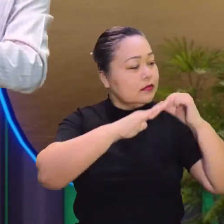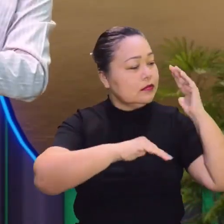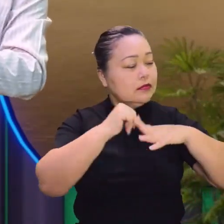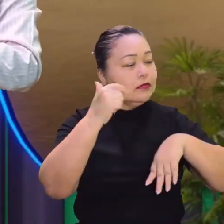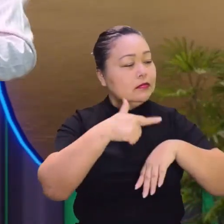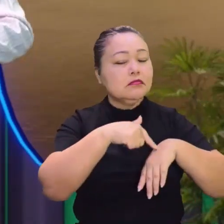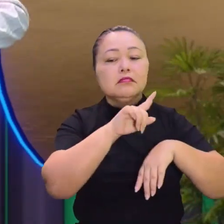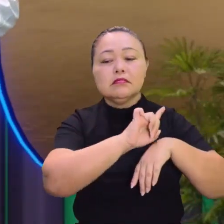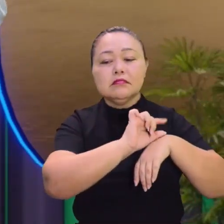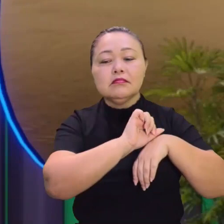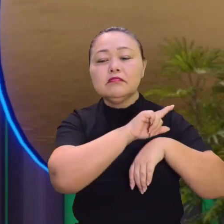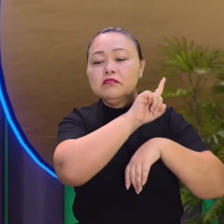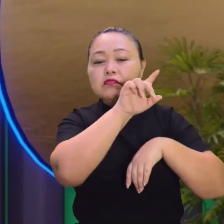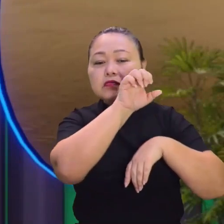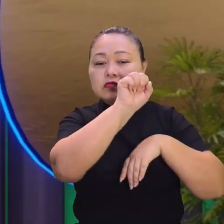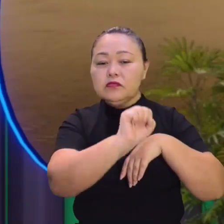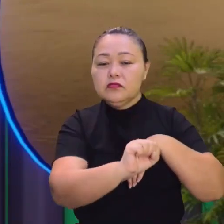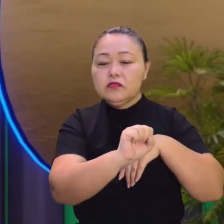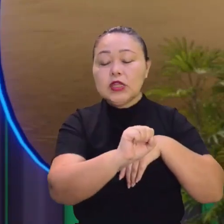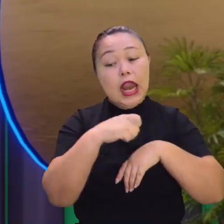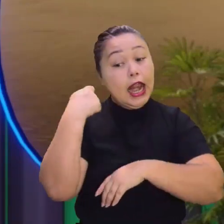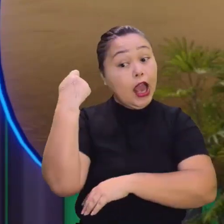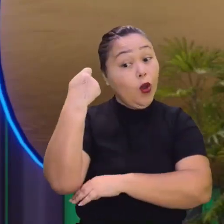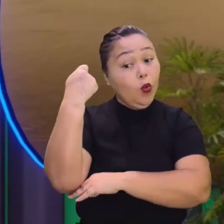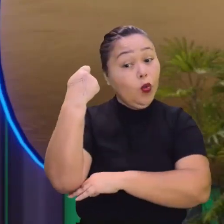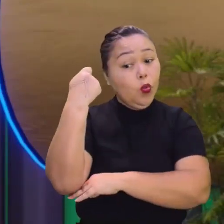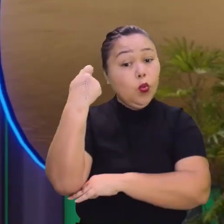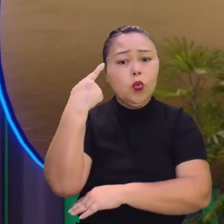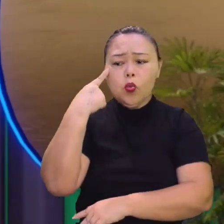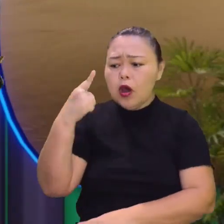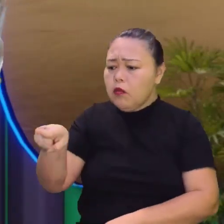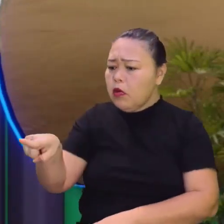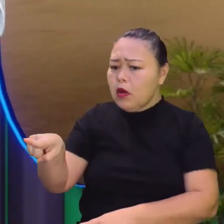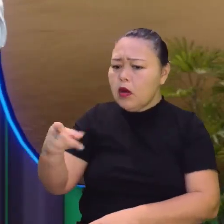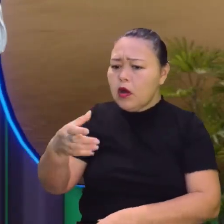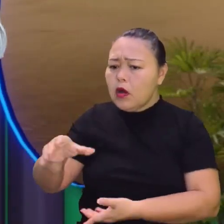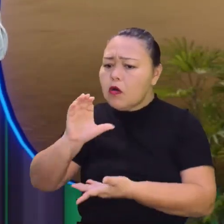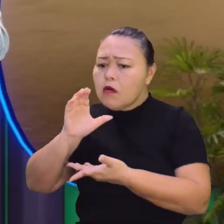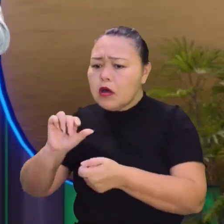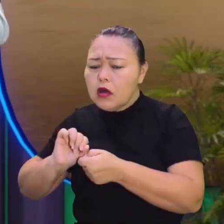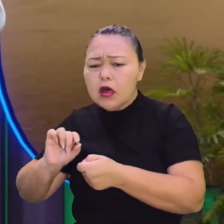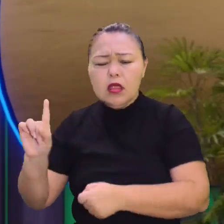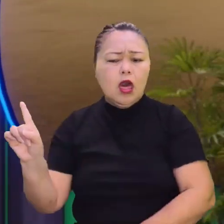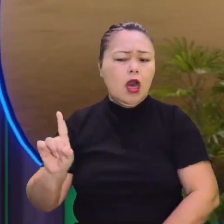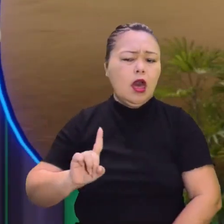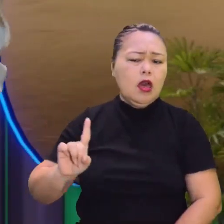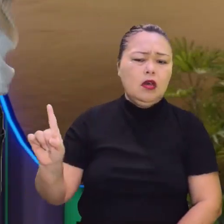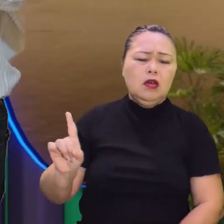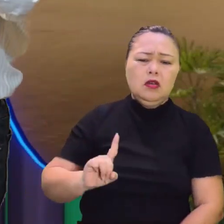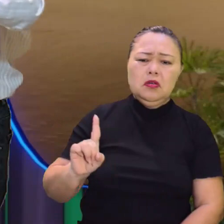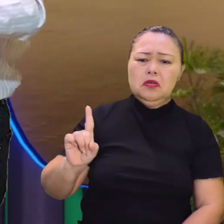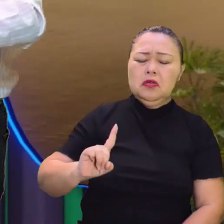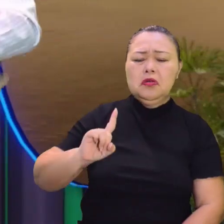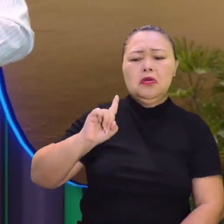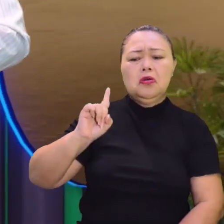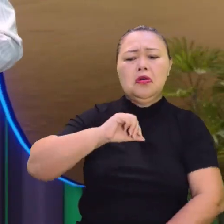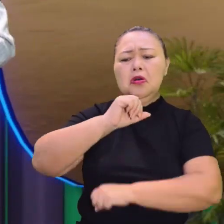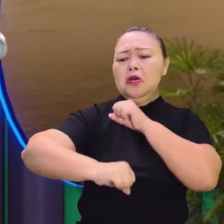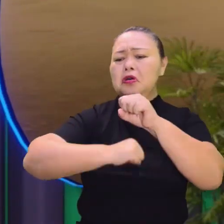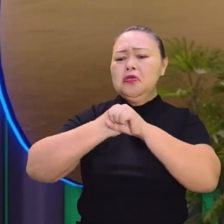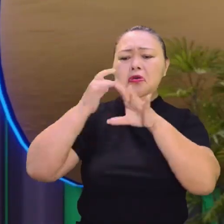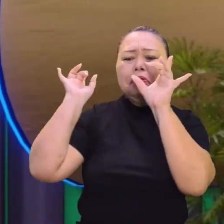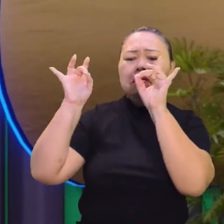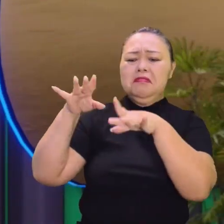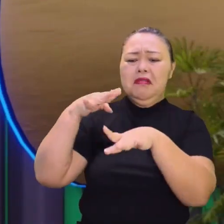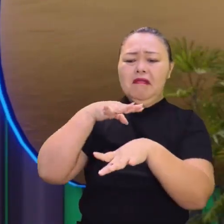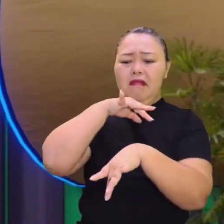que era lá da região sul, gaúcho. Ei, por que vocês não tomam isso aqui? Não, isso aí todo ano apodrece